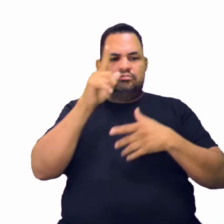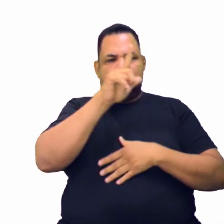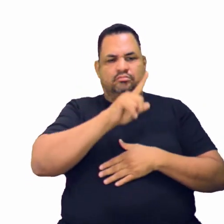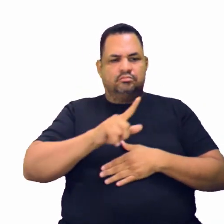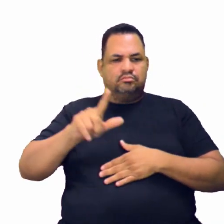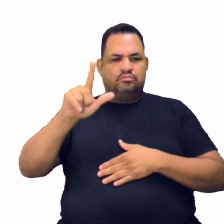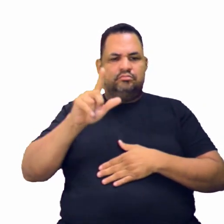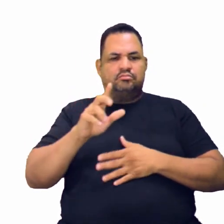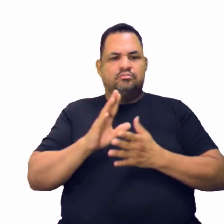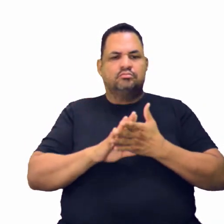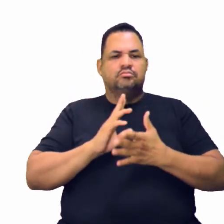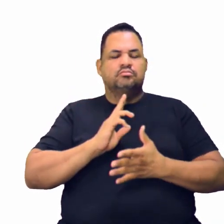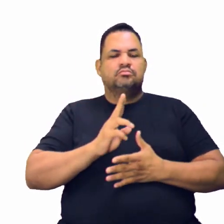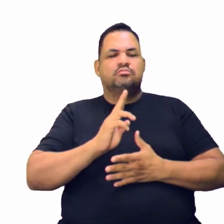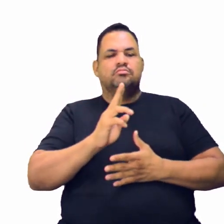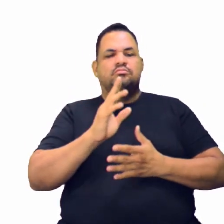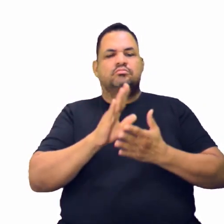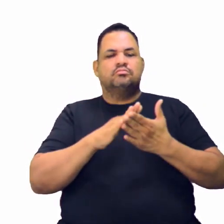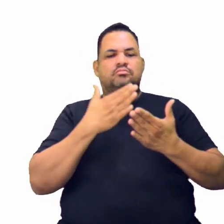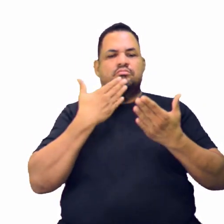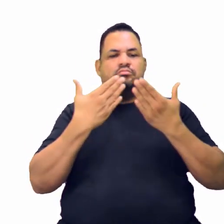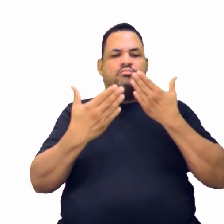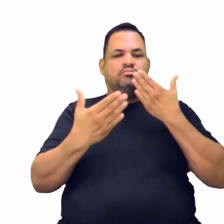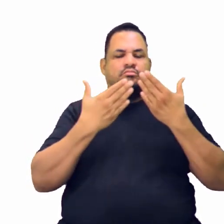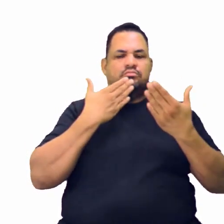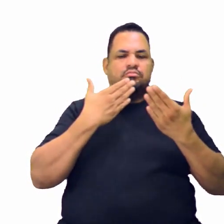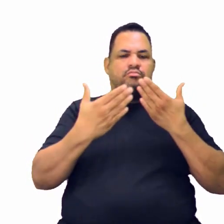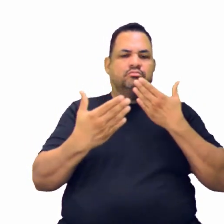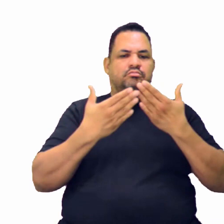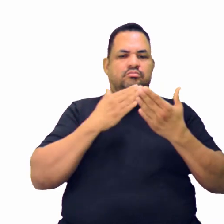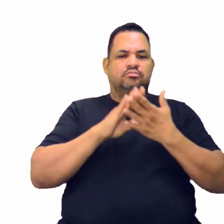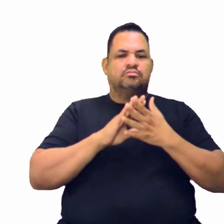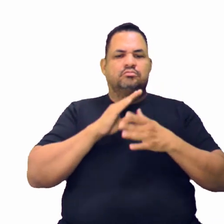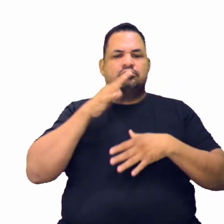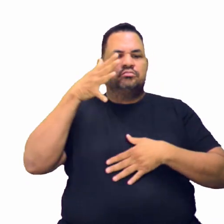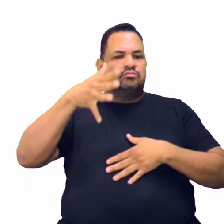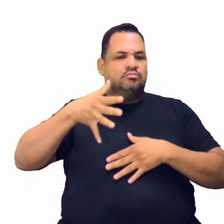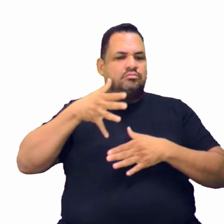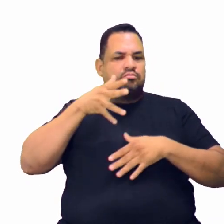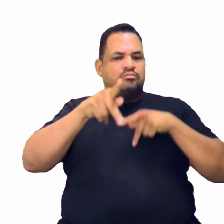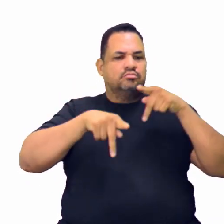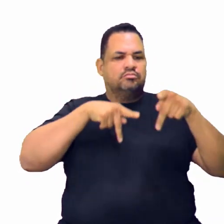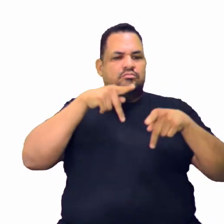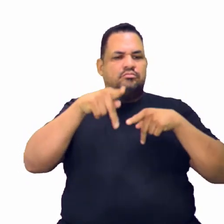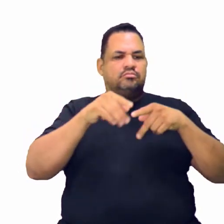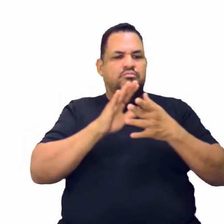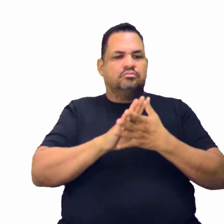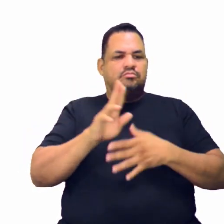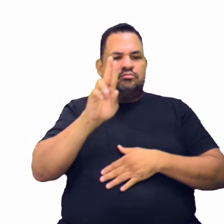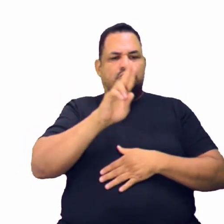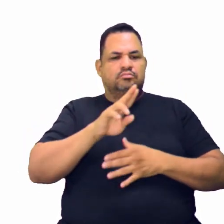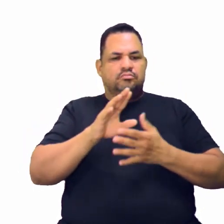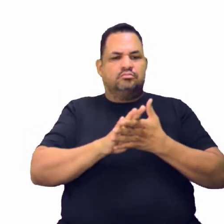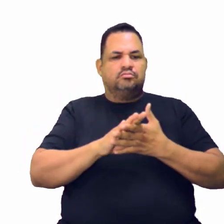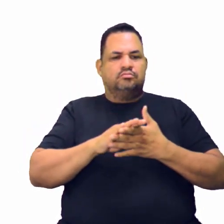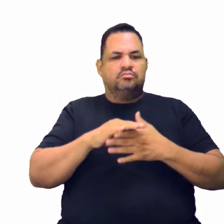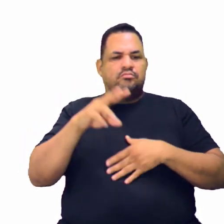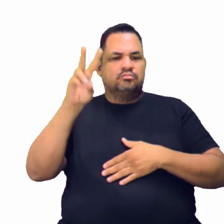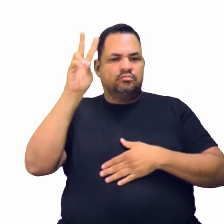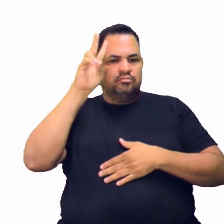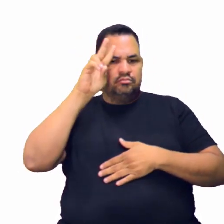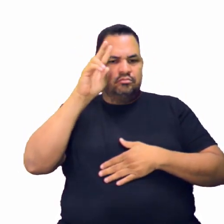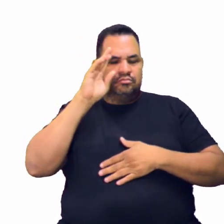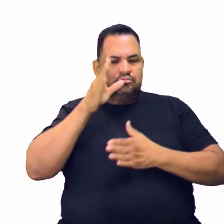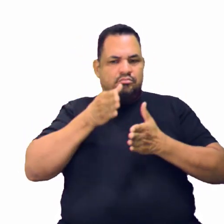literário. D, manutenção de um diálogo com o público. E, adoção de um enredo